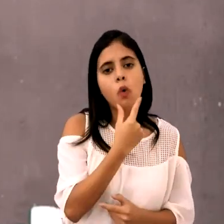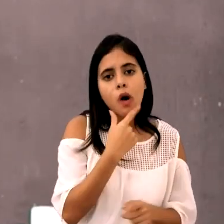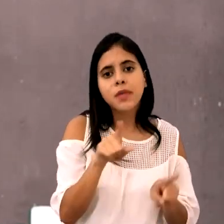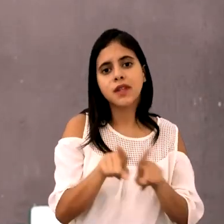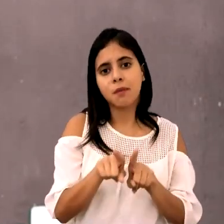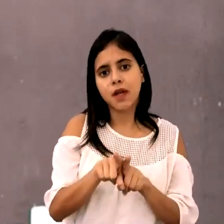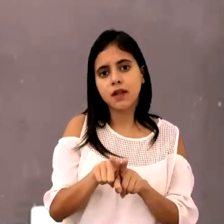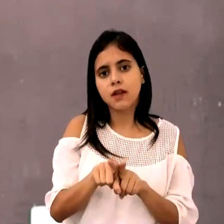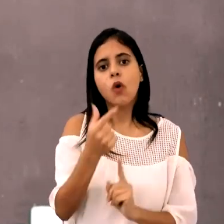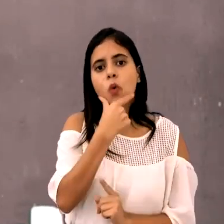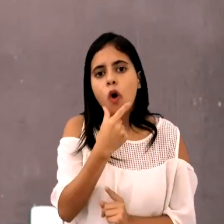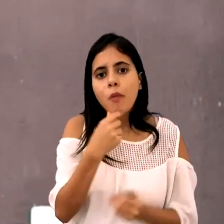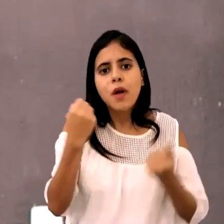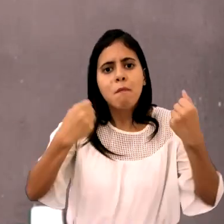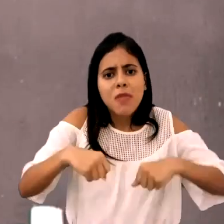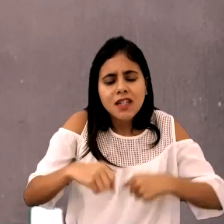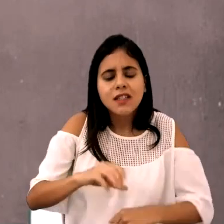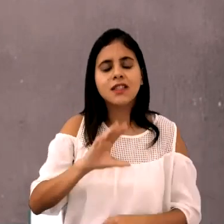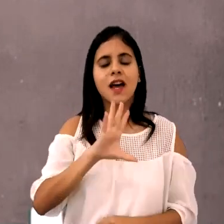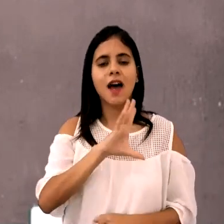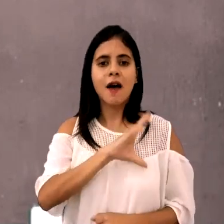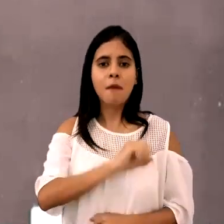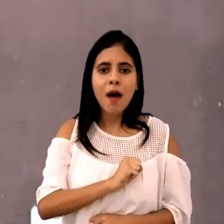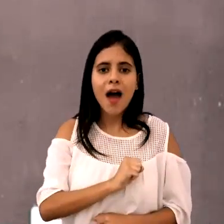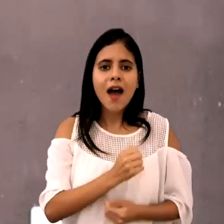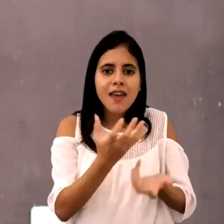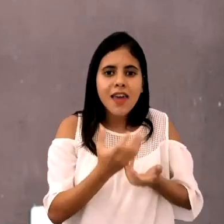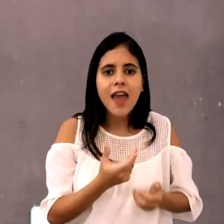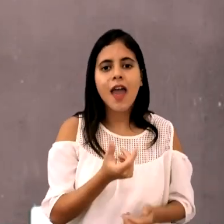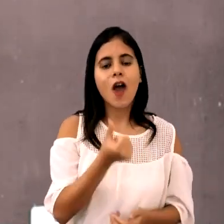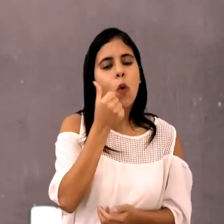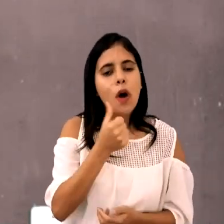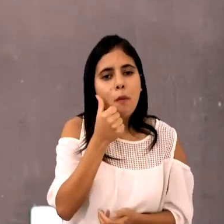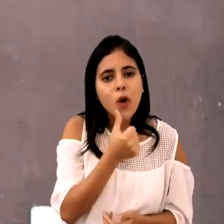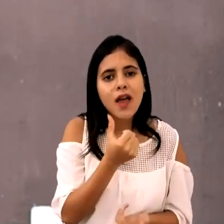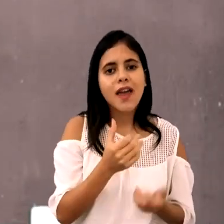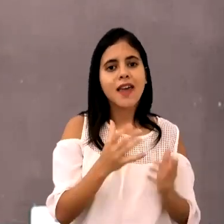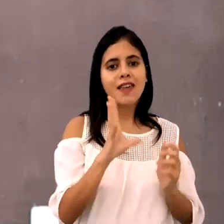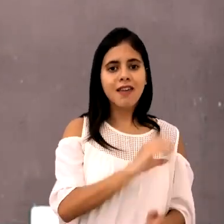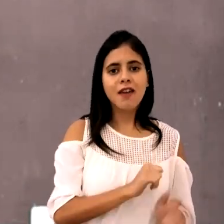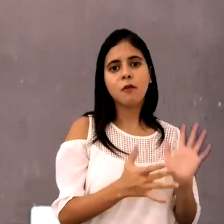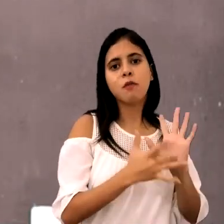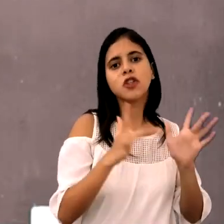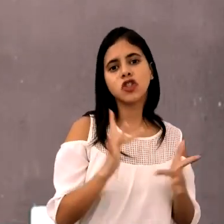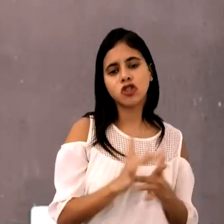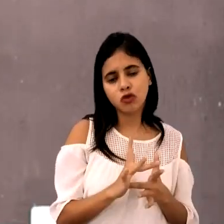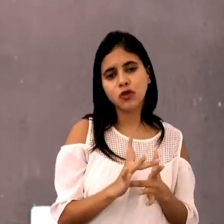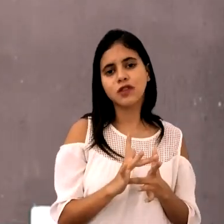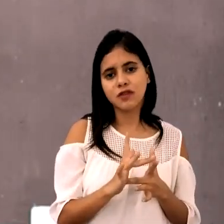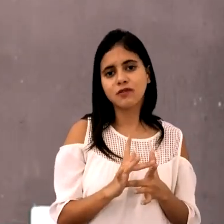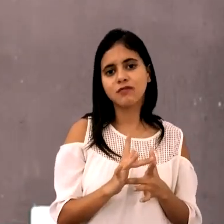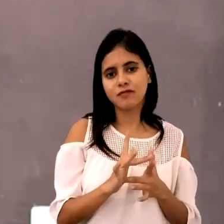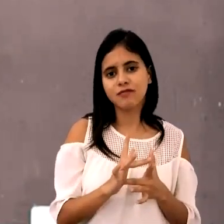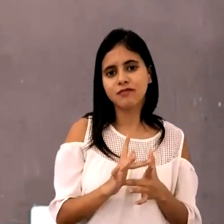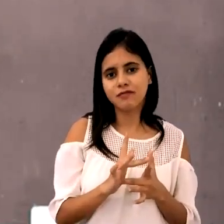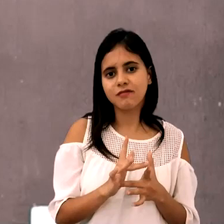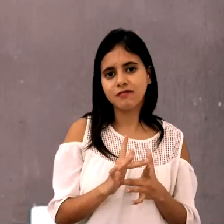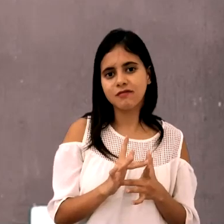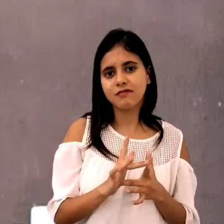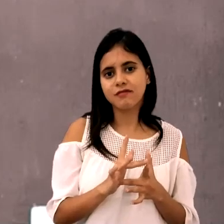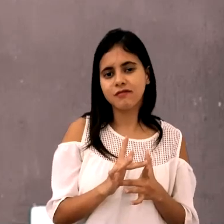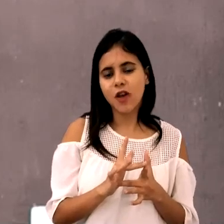Quer uma mulher que ame tanto a Cristo, que queira te respeitar e te amar, por causa de Jesus.